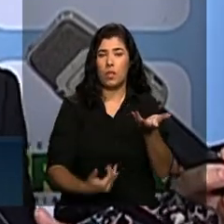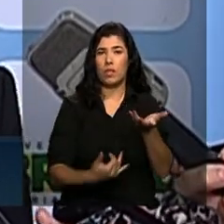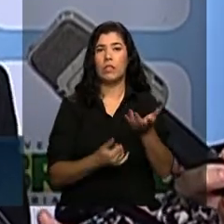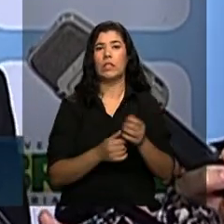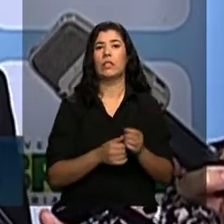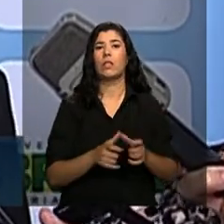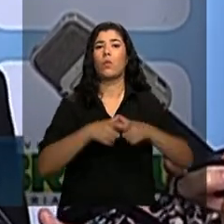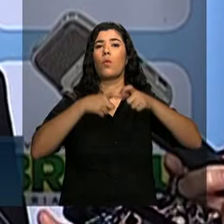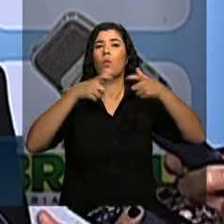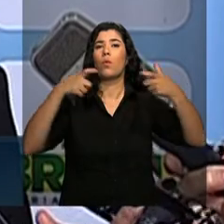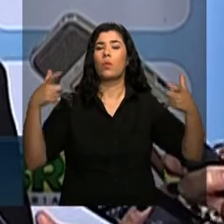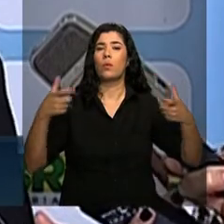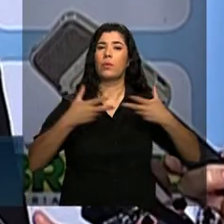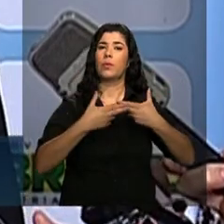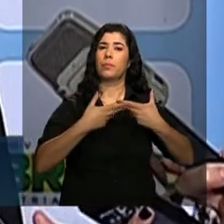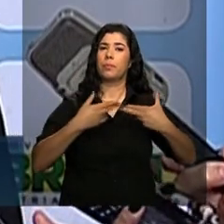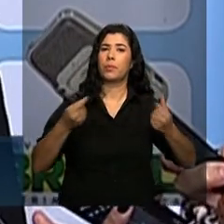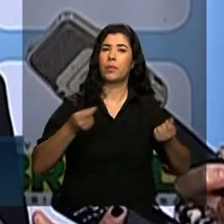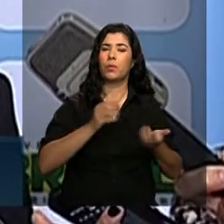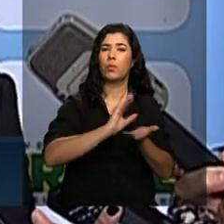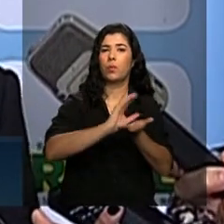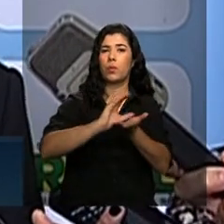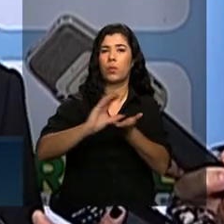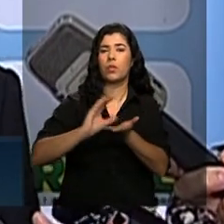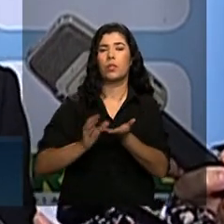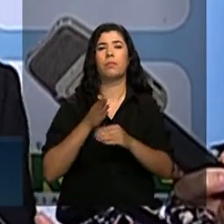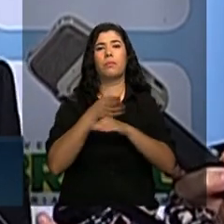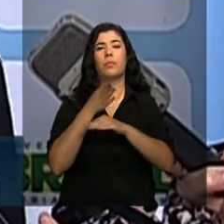pelos recursos aplicados,